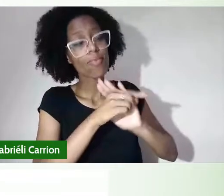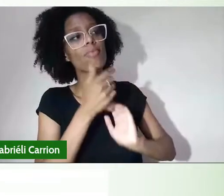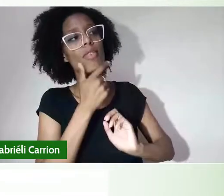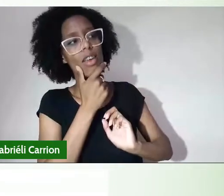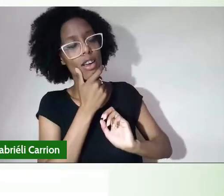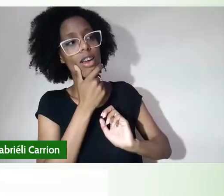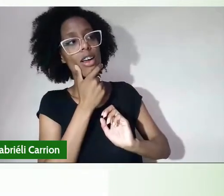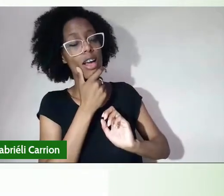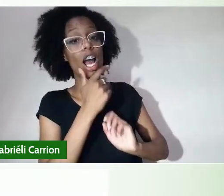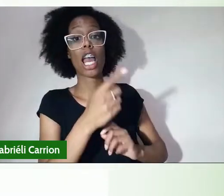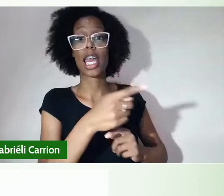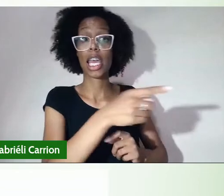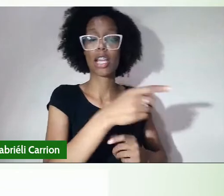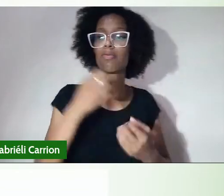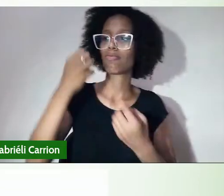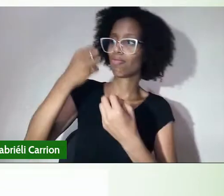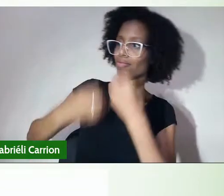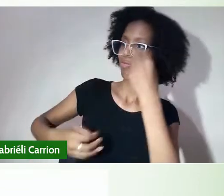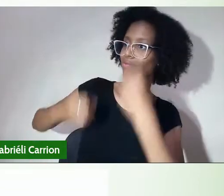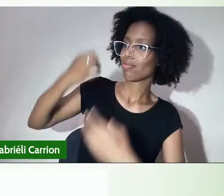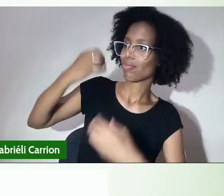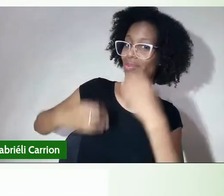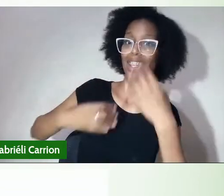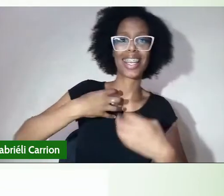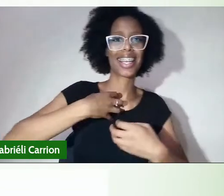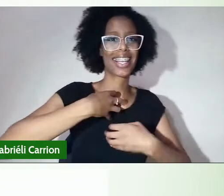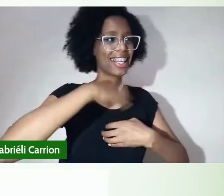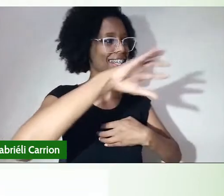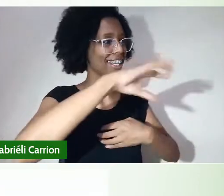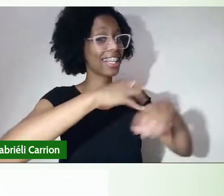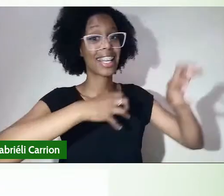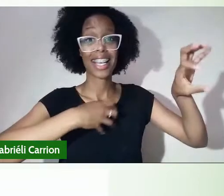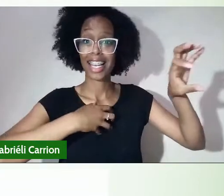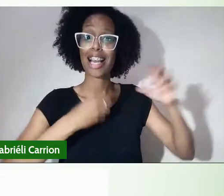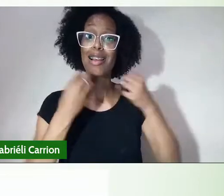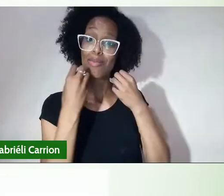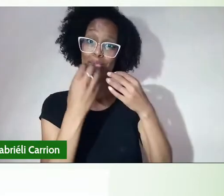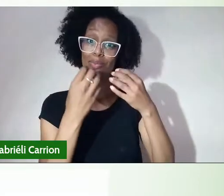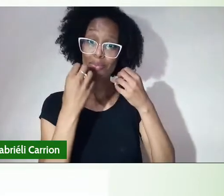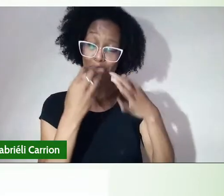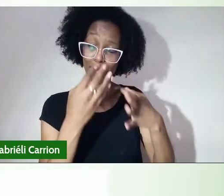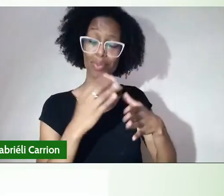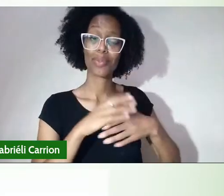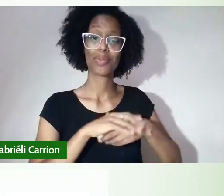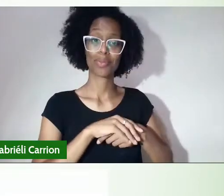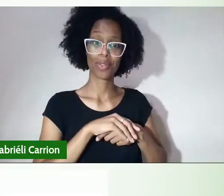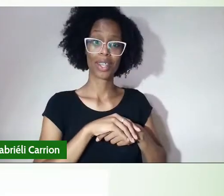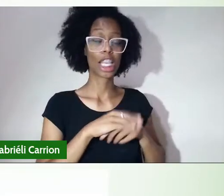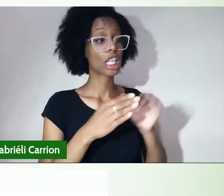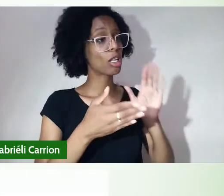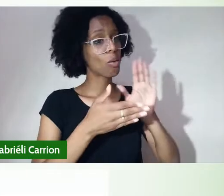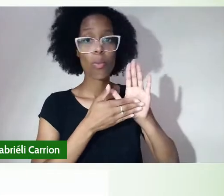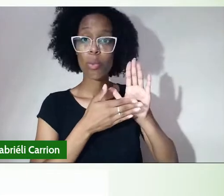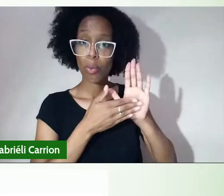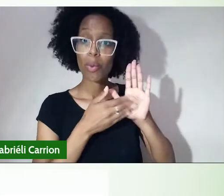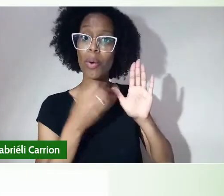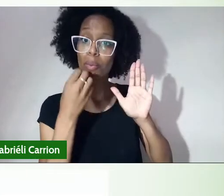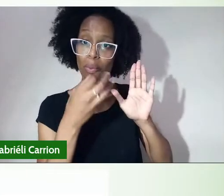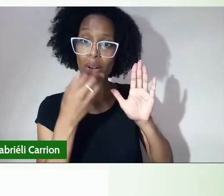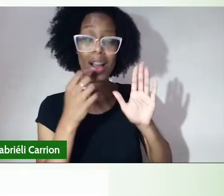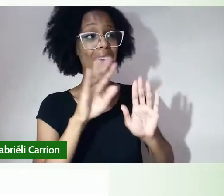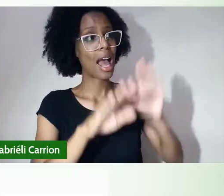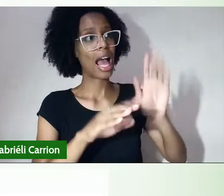estudante, que, né, é uma tarefa de empatia, né, a gente ser capaz, né, de propor essa coisa que a gente